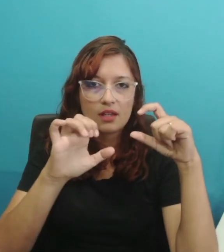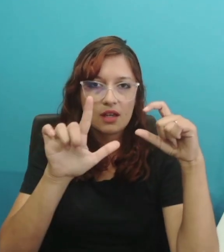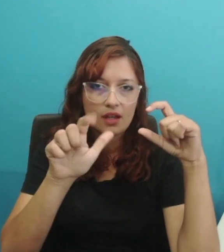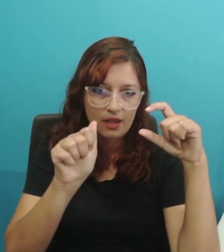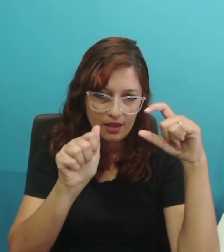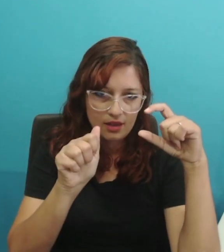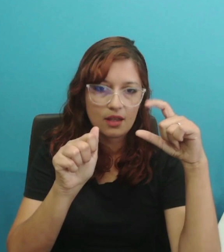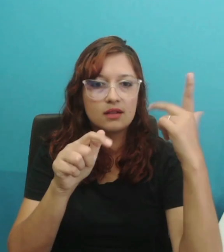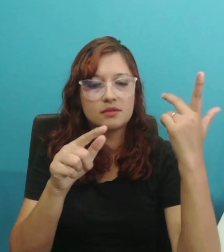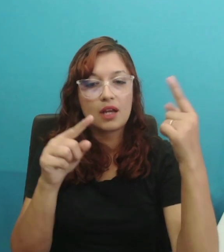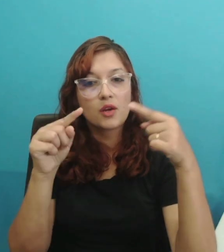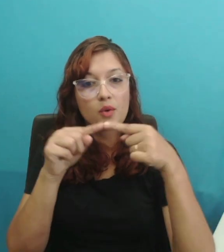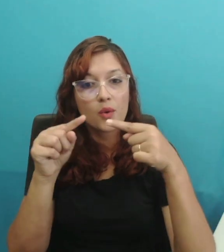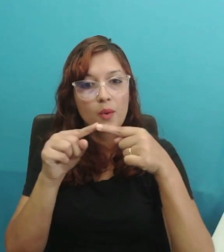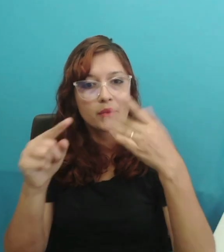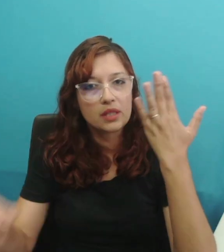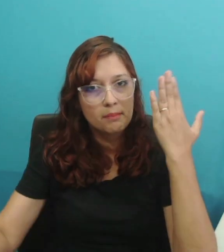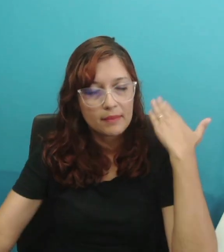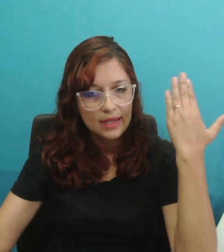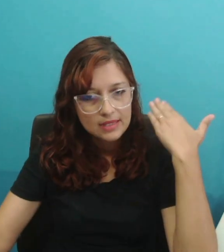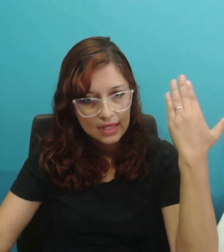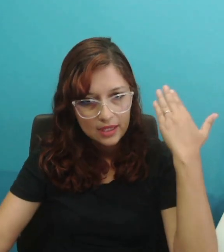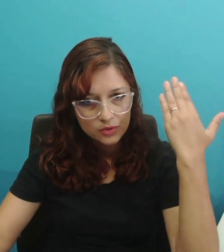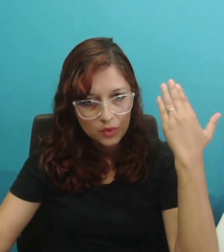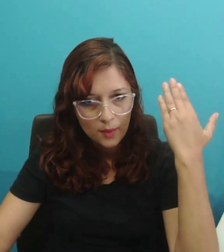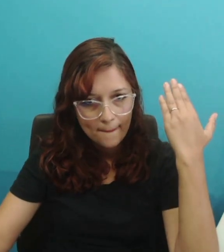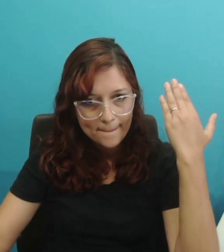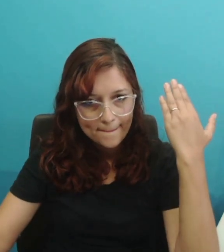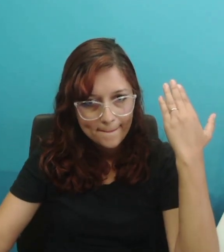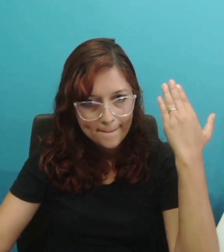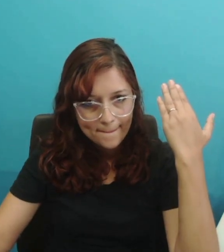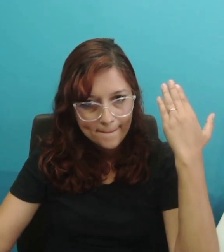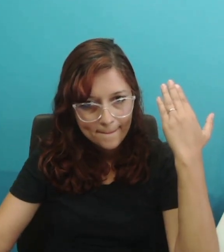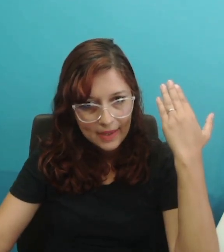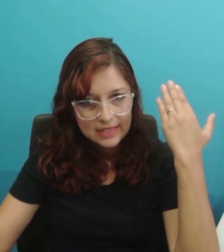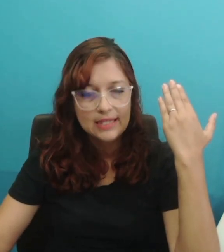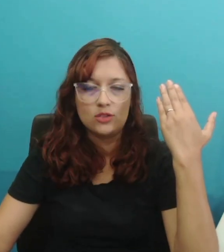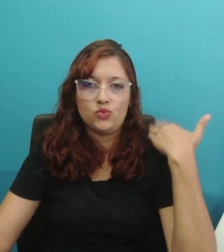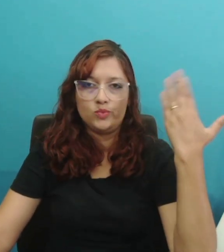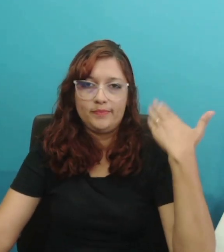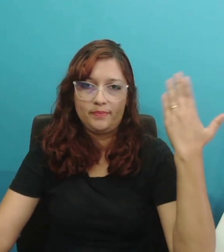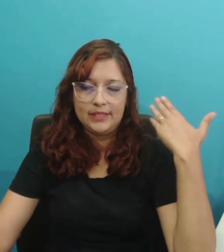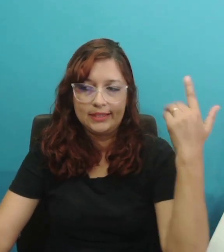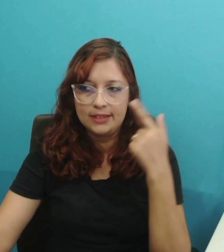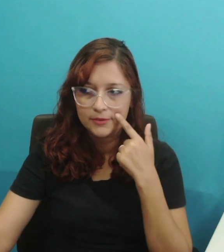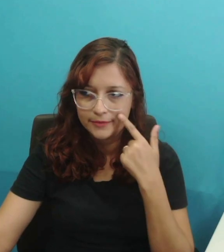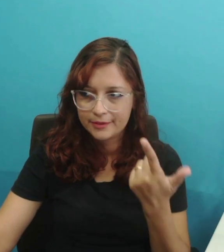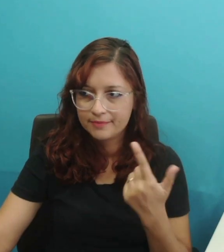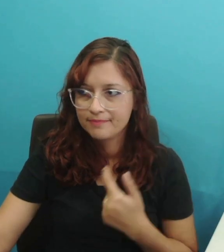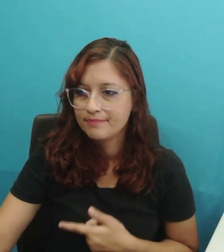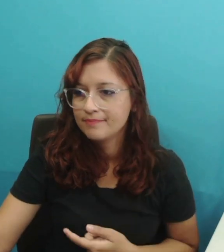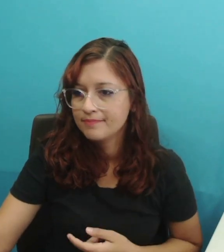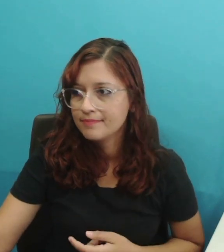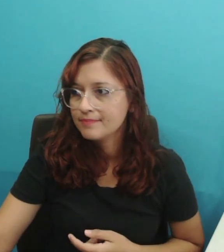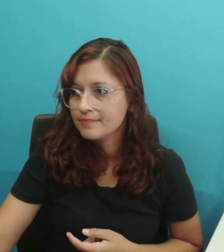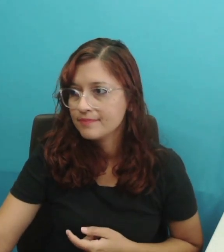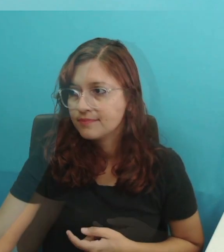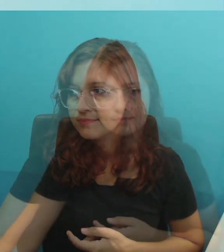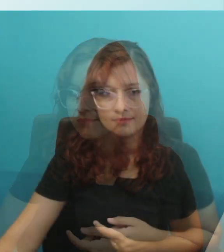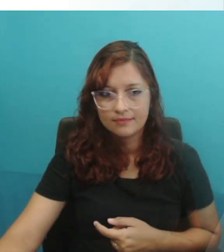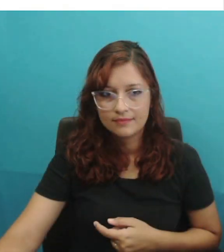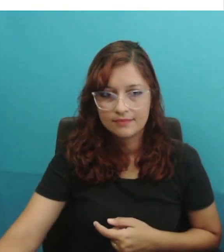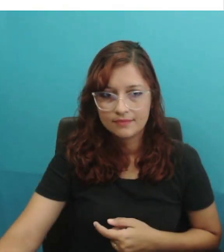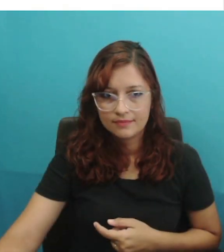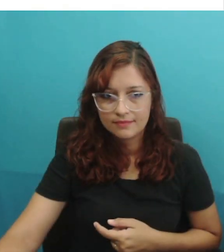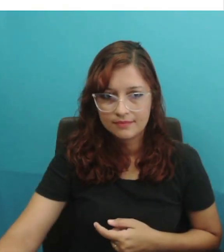Mas você sabe que é ela, então é a terceira pessoa do